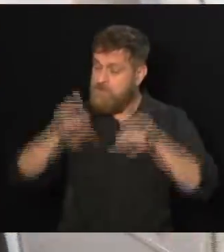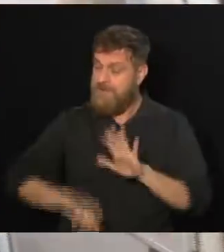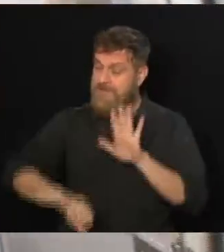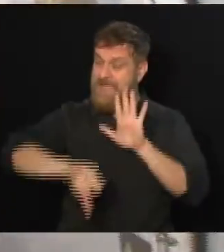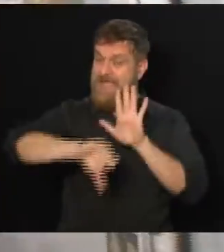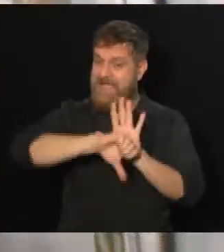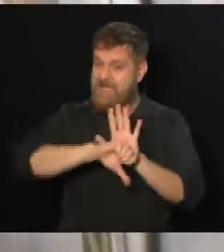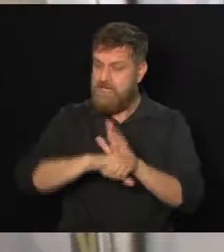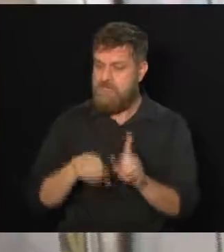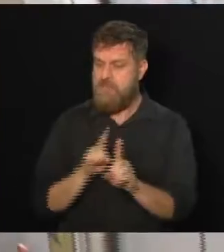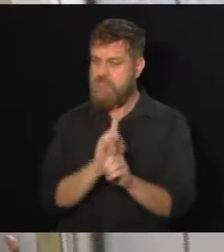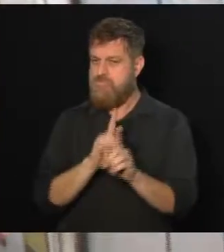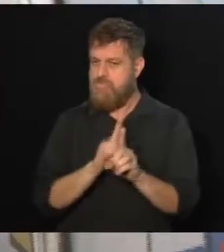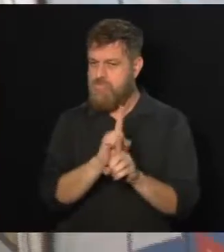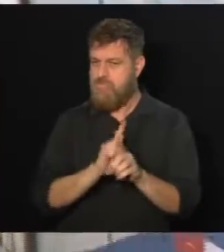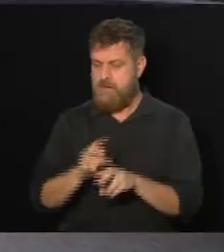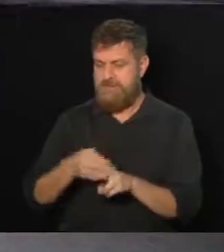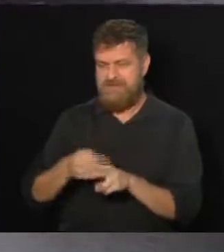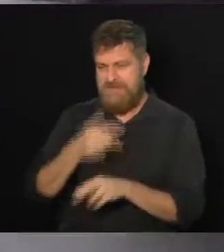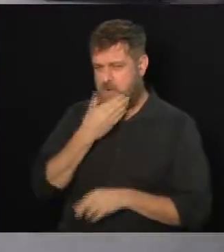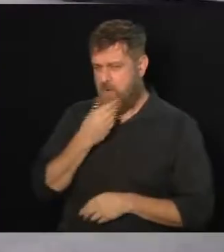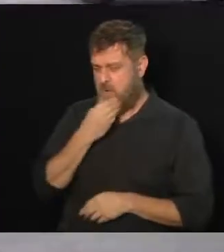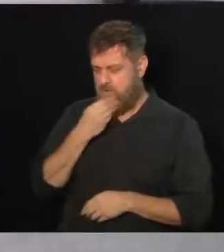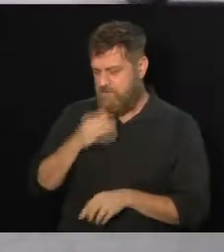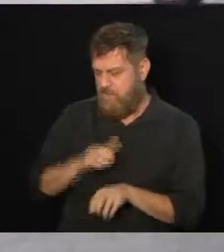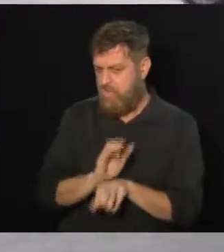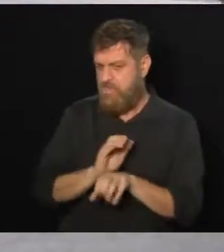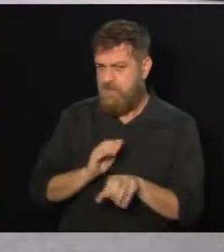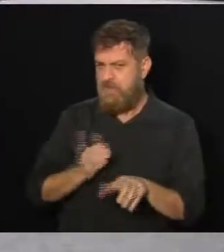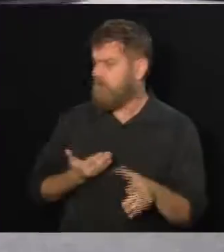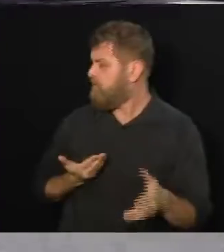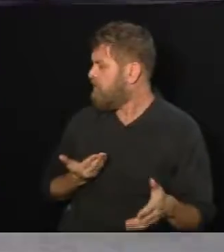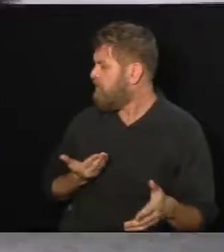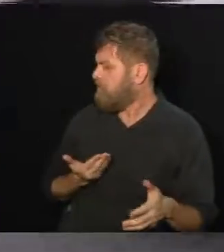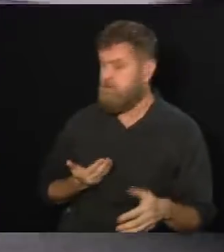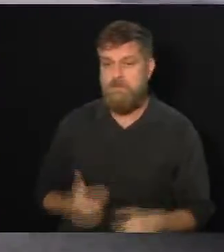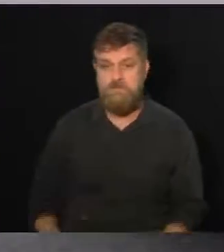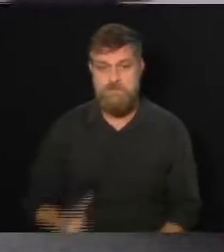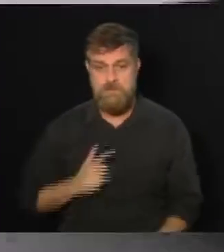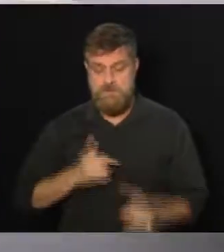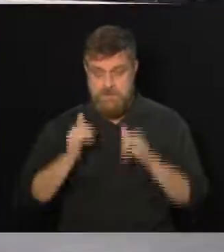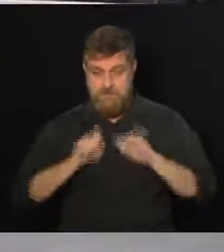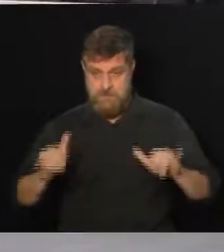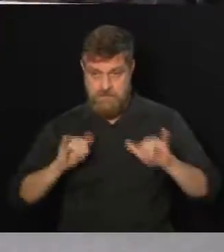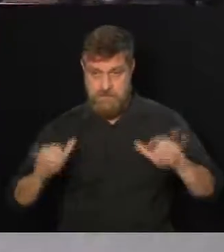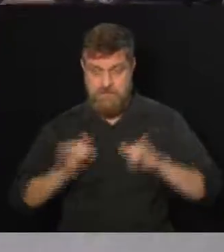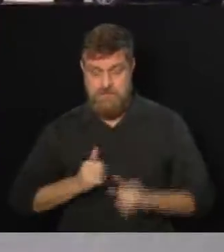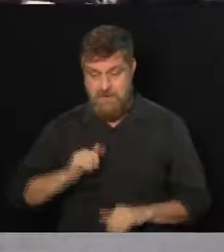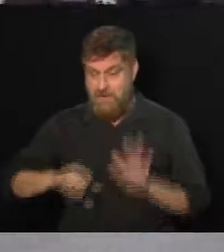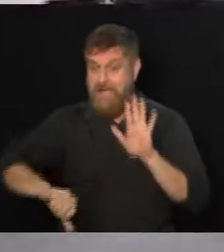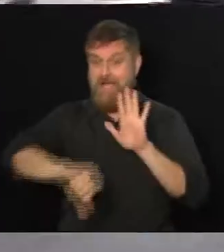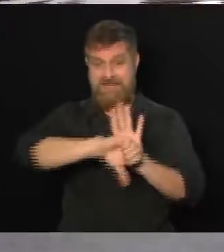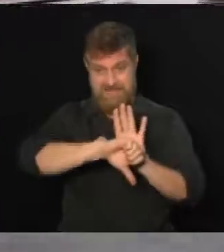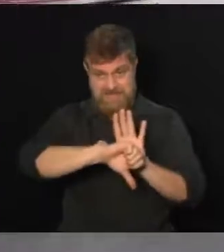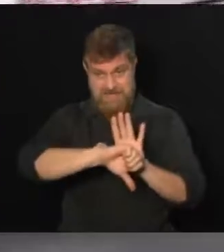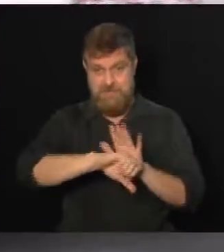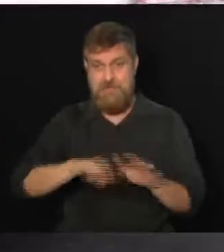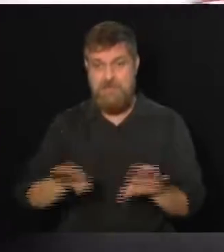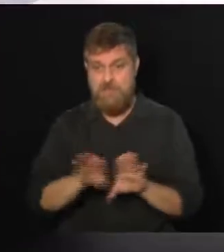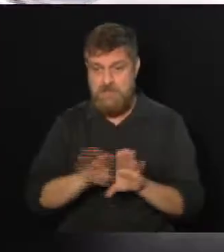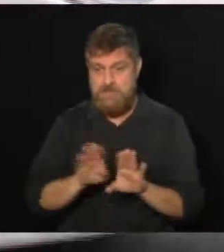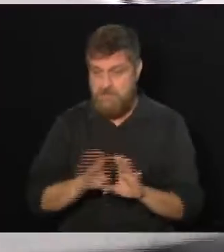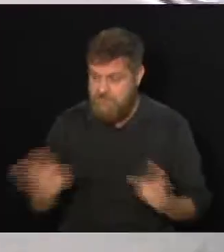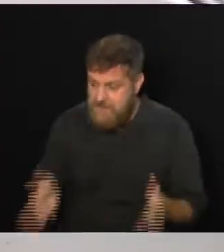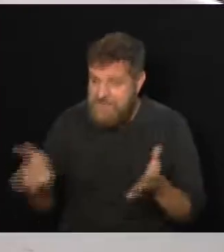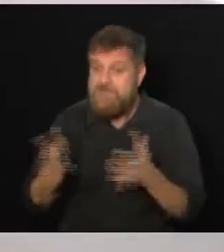de importunação sexual. O material terá informações sobre a criminalização do ato, como também incentivará